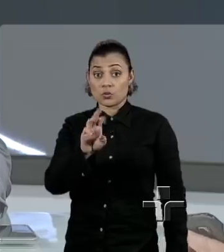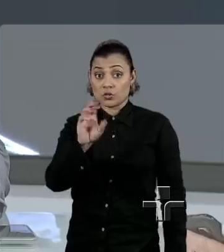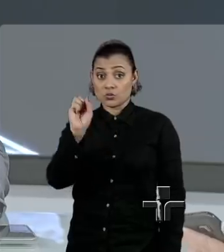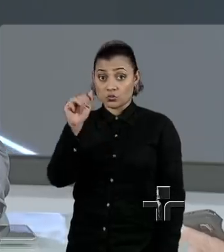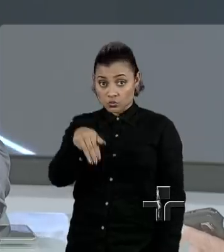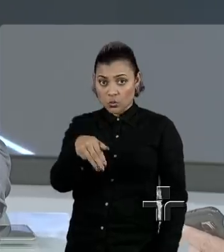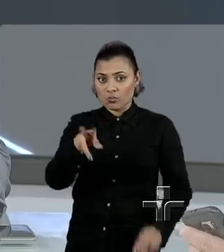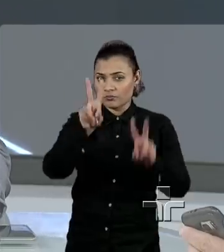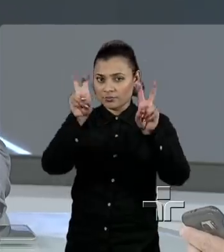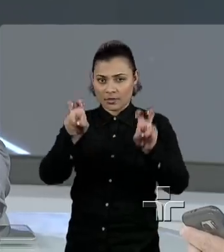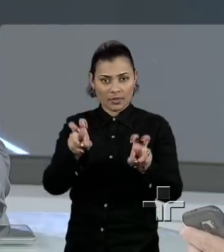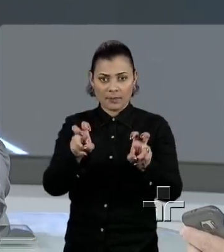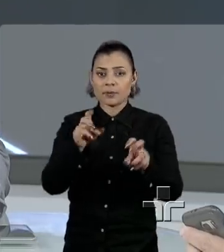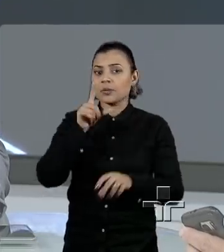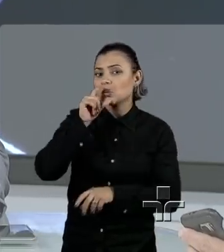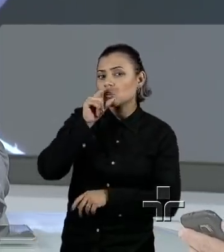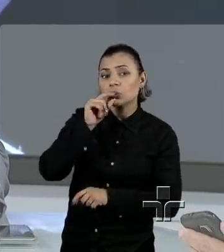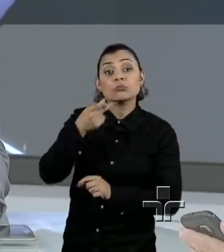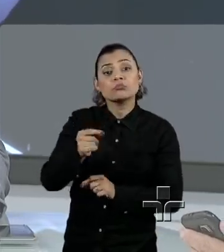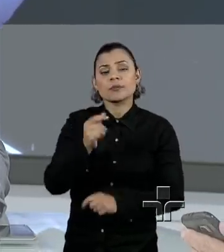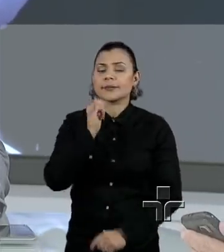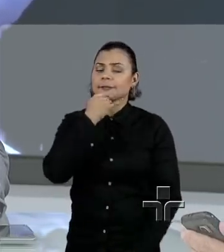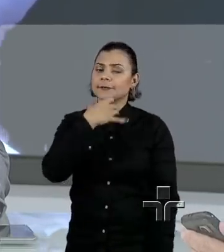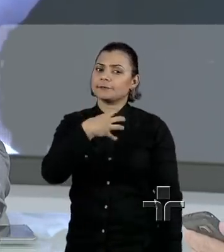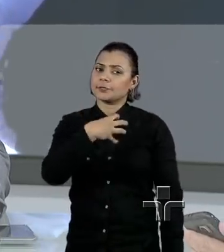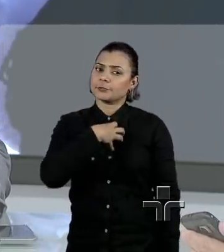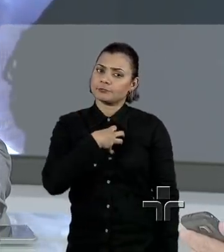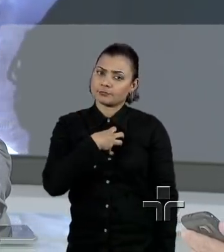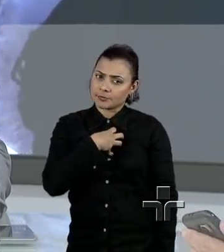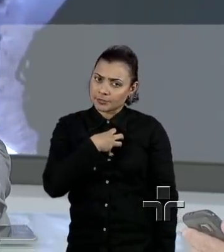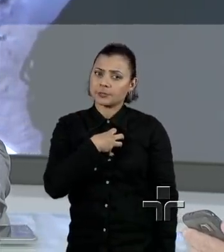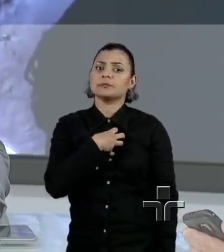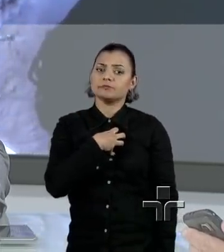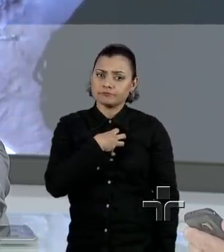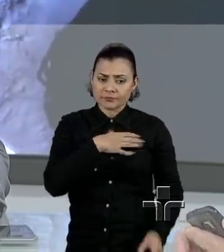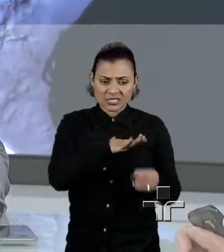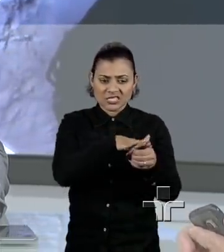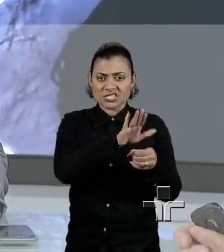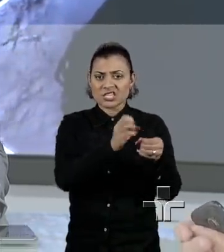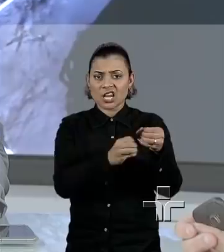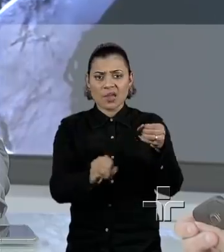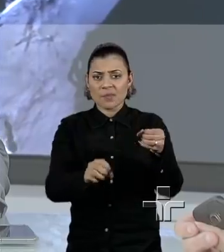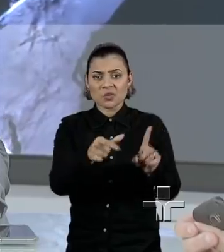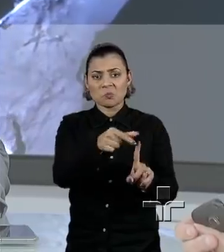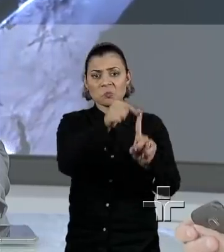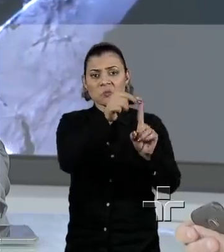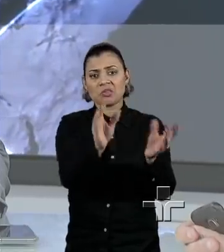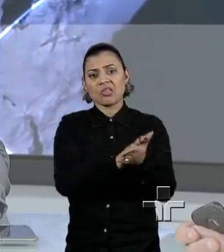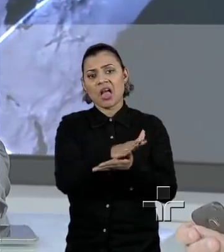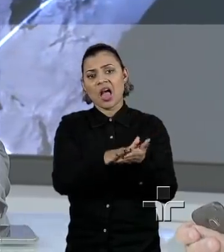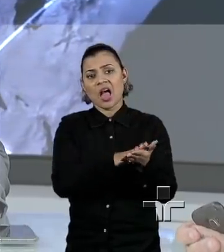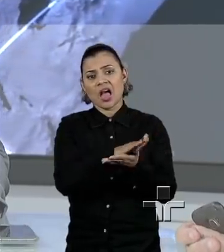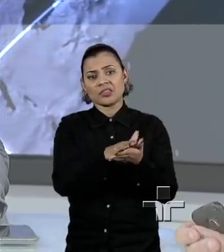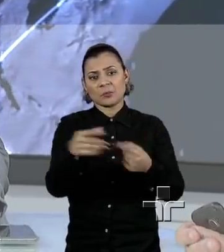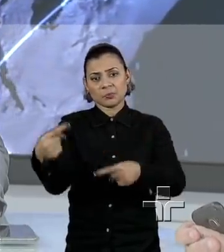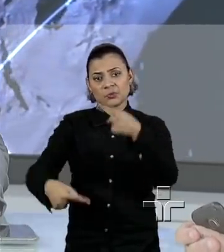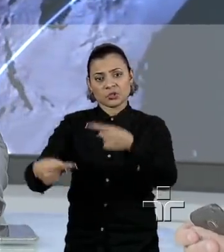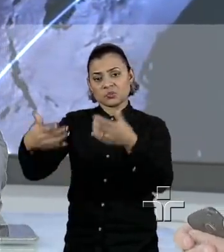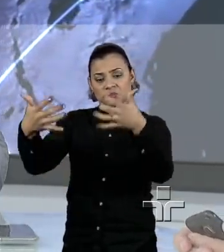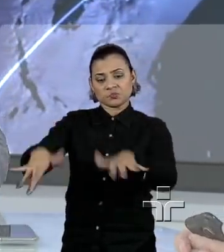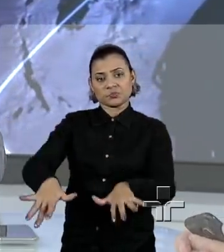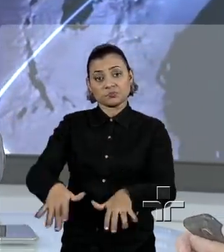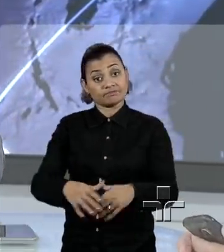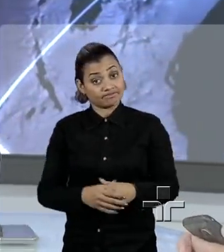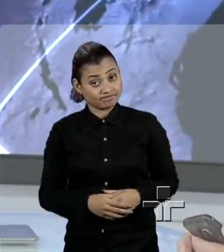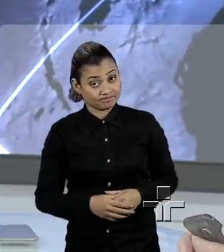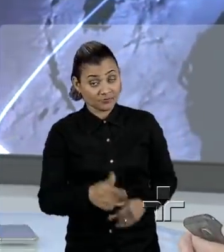encerrar esse assunto aqui pelo Twitter. Infelizmente, por não aparecer, o saneamento não é prioridade de nenhum político. Mais